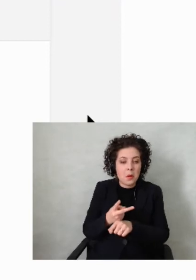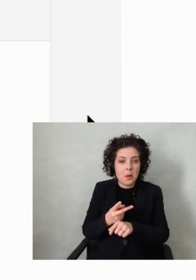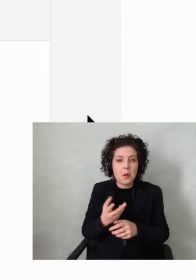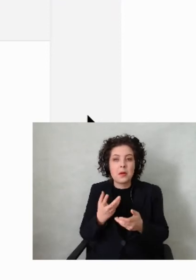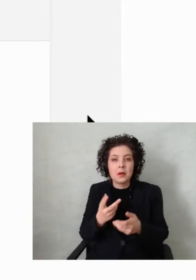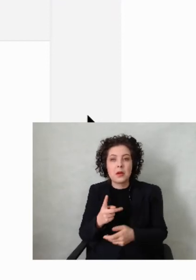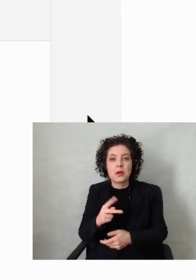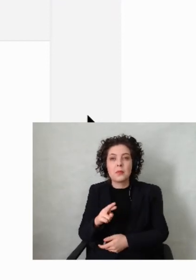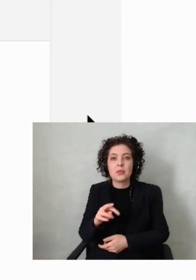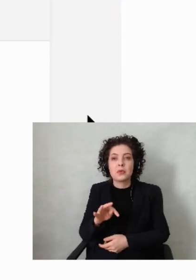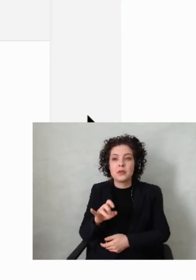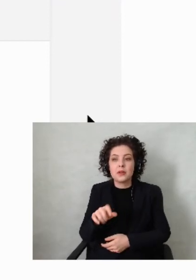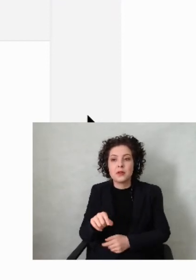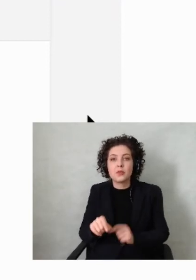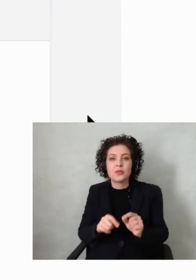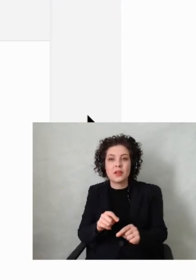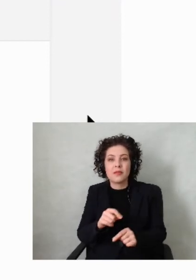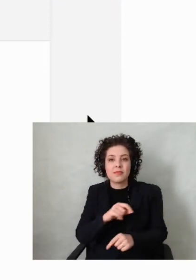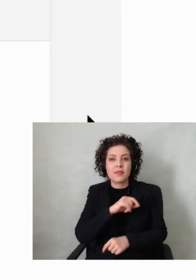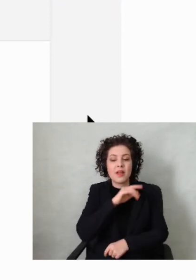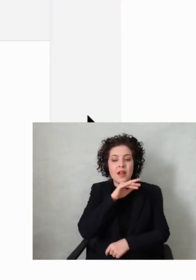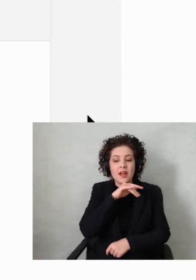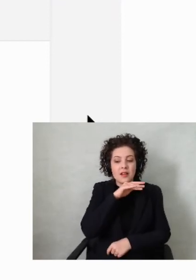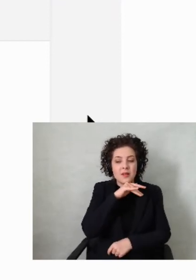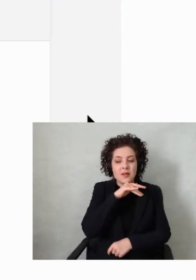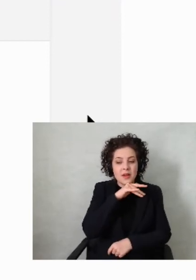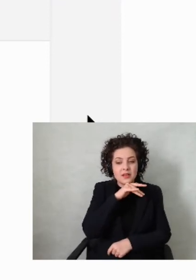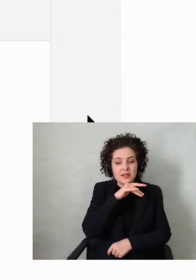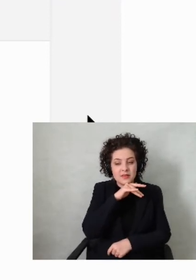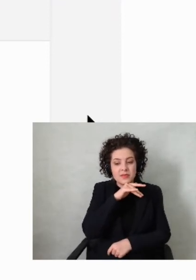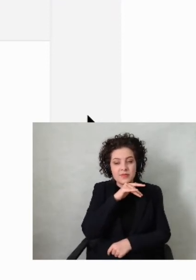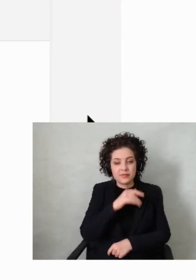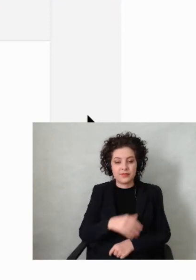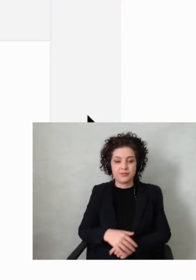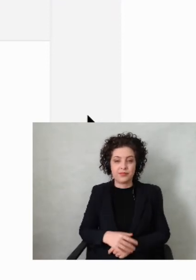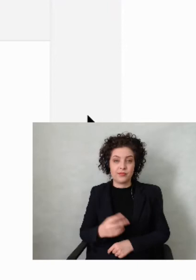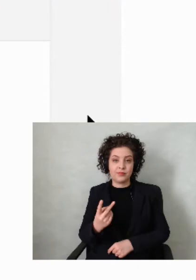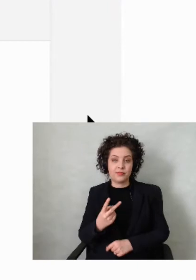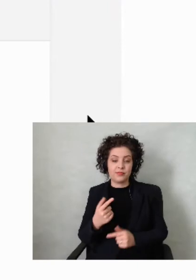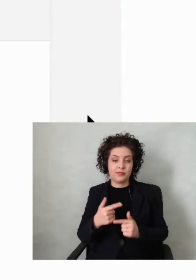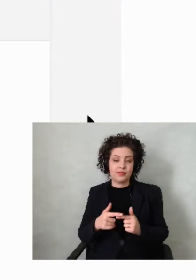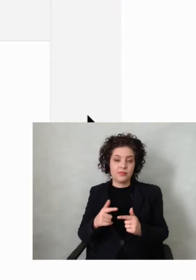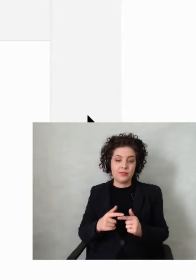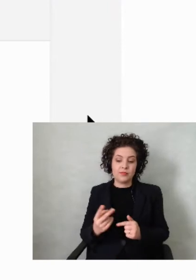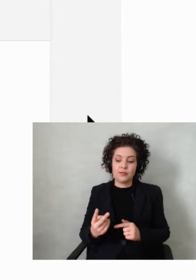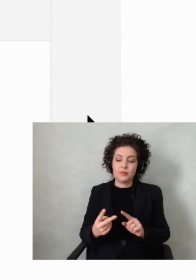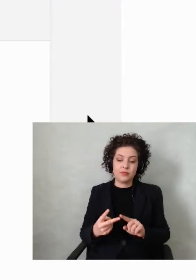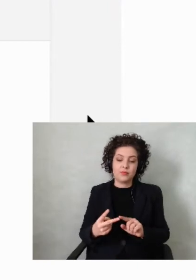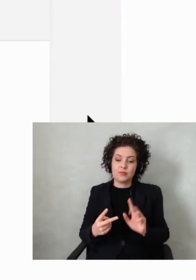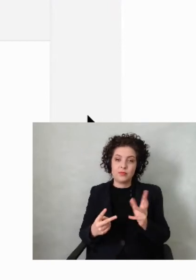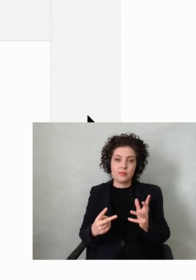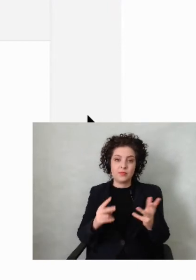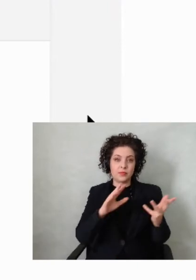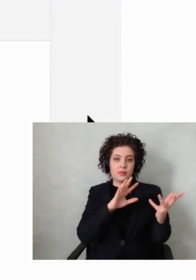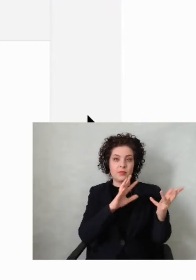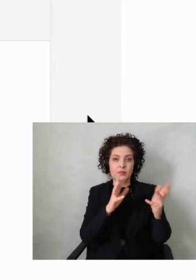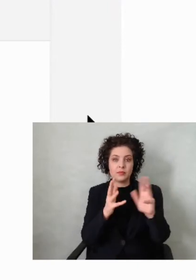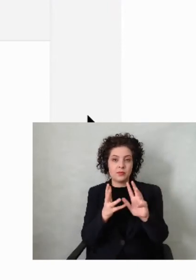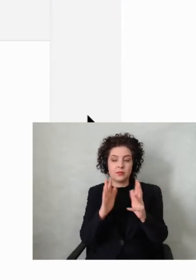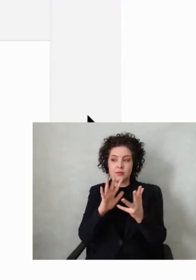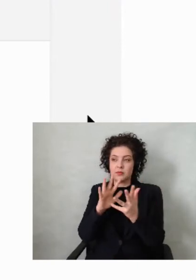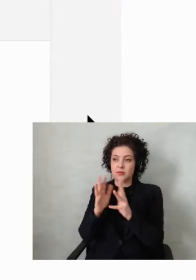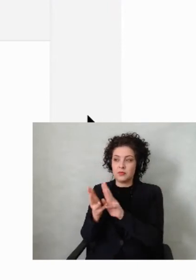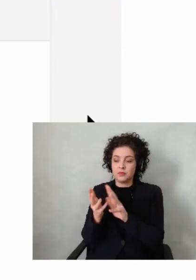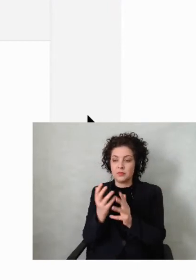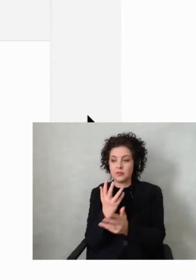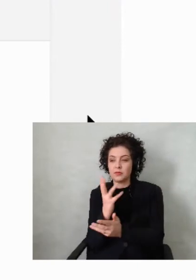animais exóticos. O segundo vetor são as mudanças ambientais. Então, a destruição de florestas,